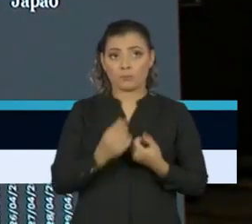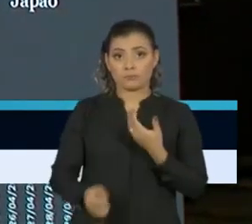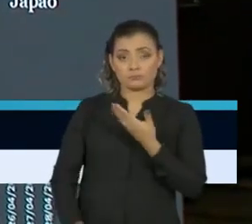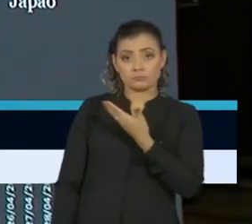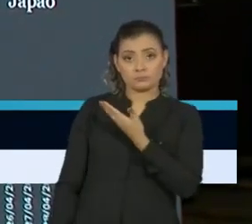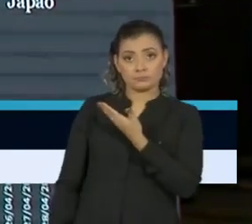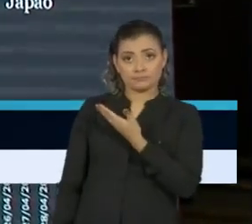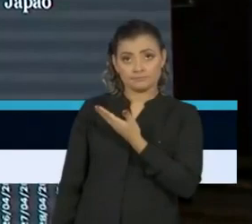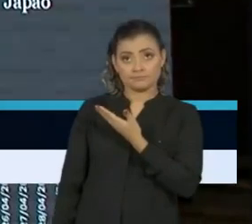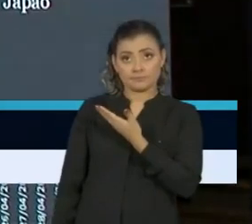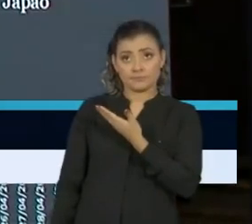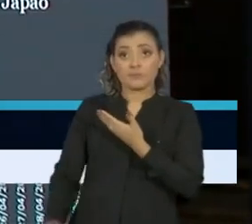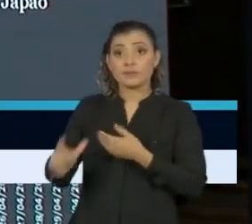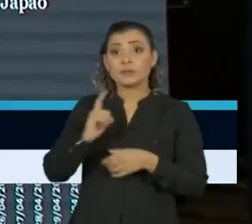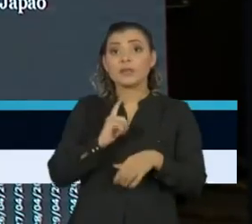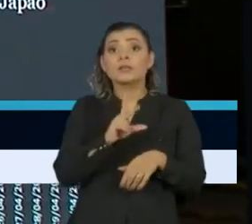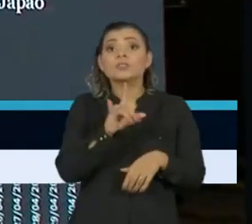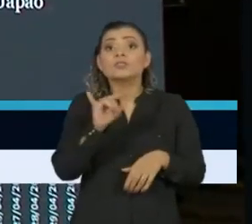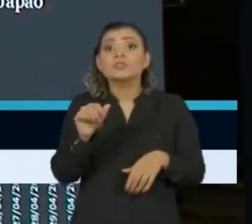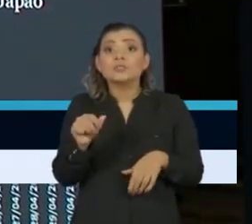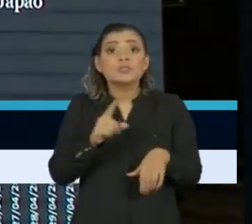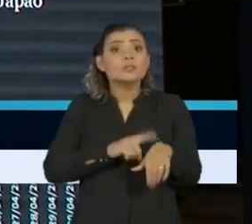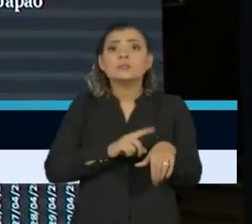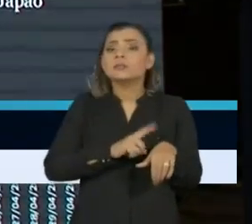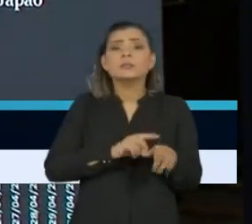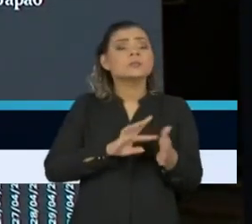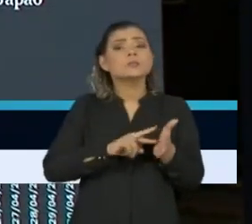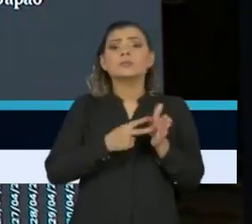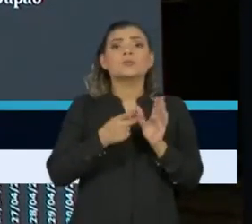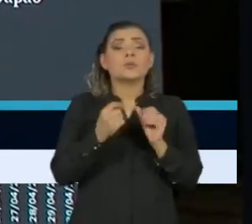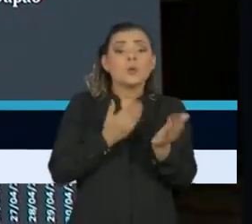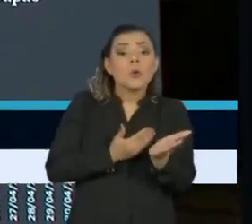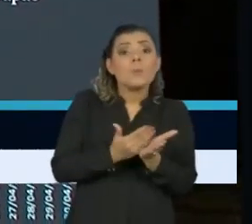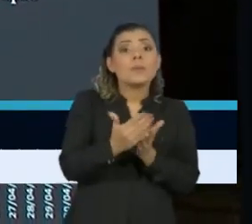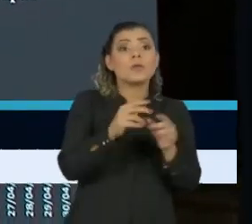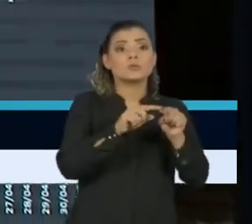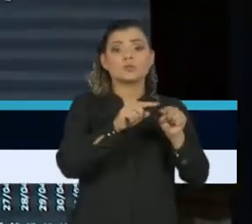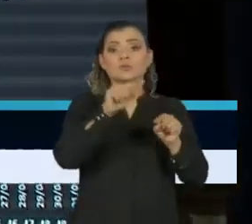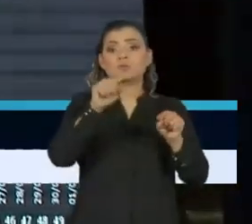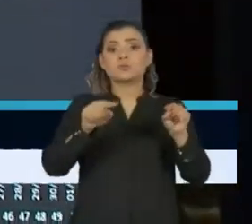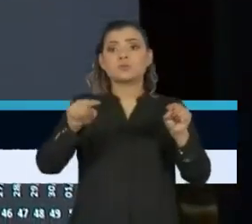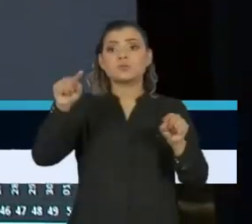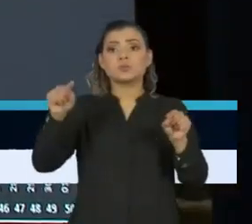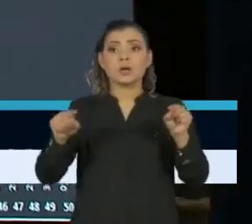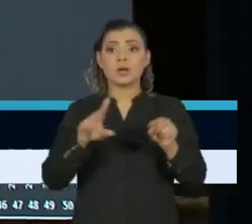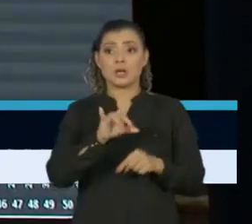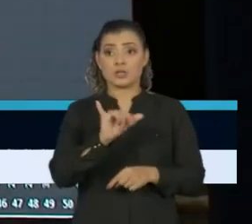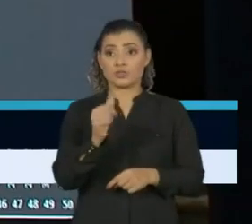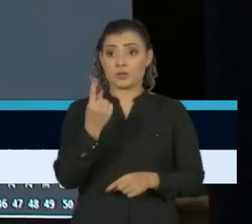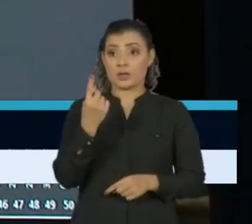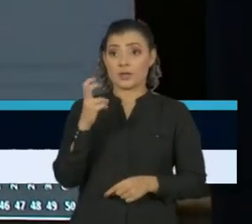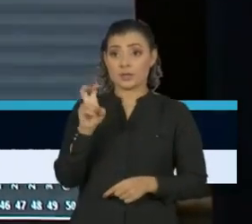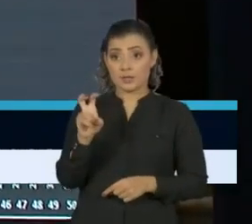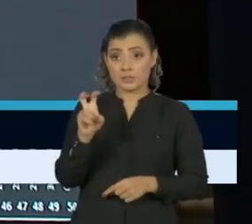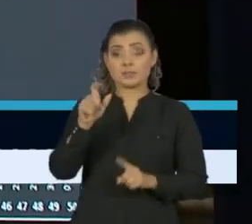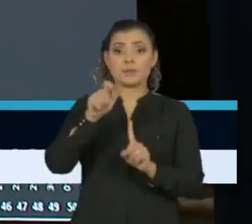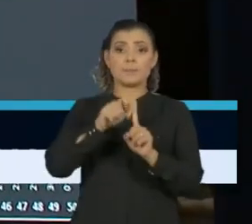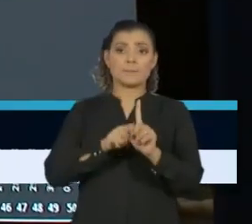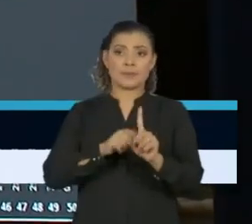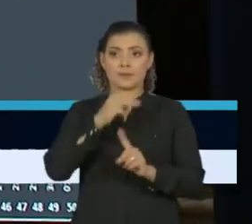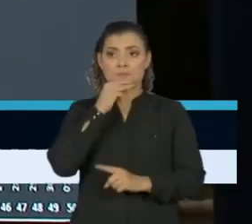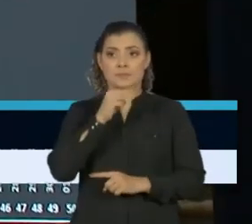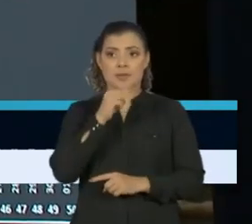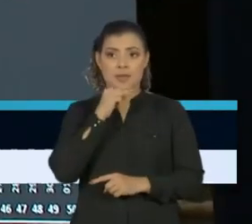Aqui tem as datas embaixo, o que significa do início do gráfico, o dia 15/3, que é quando